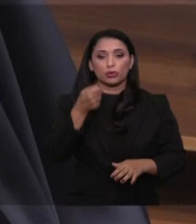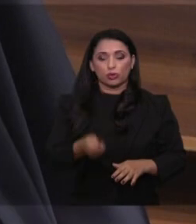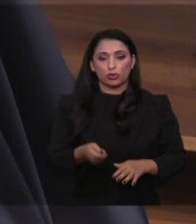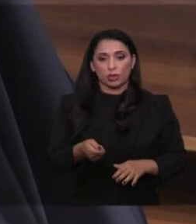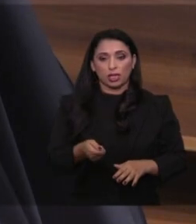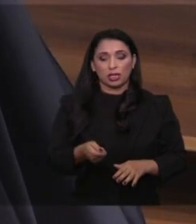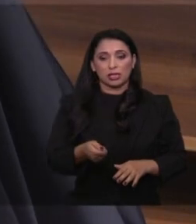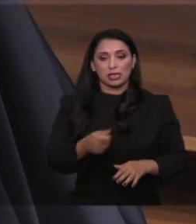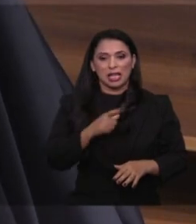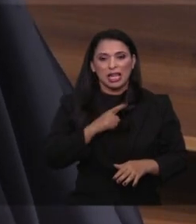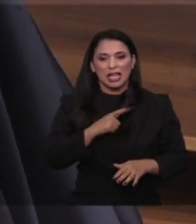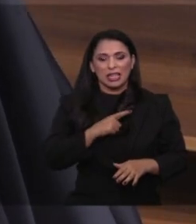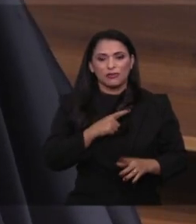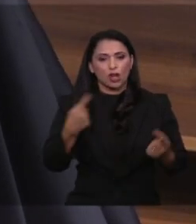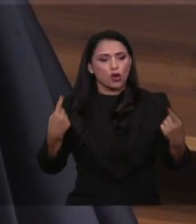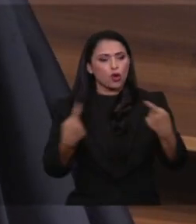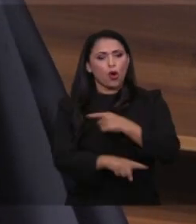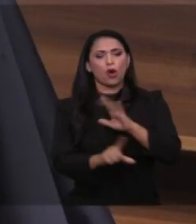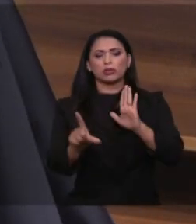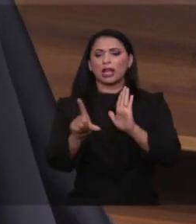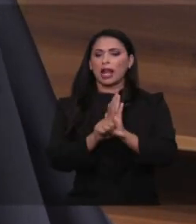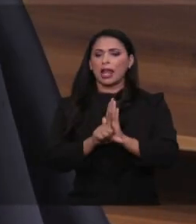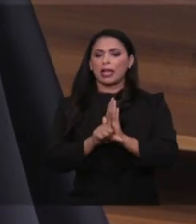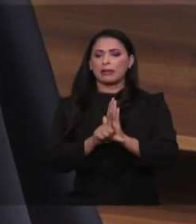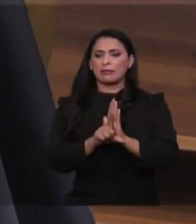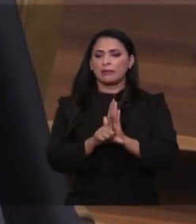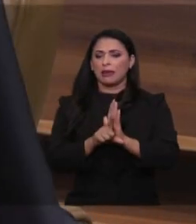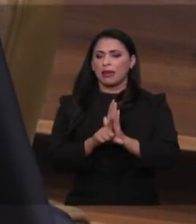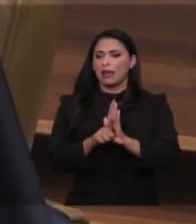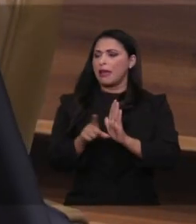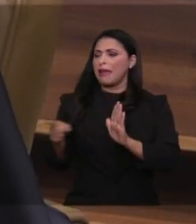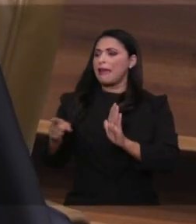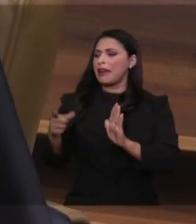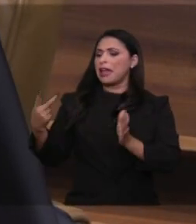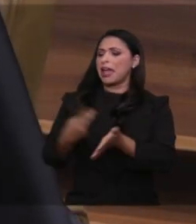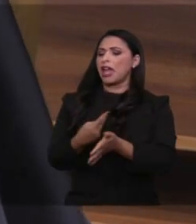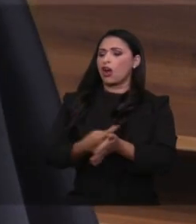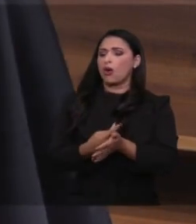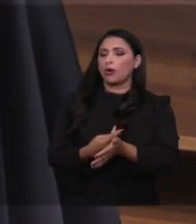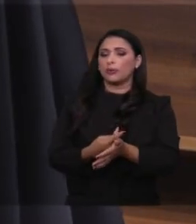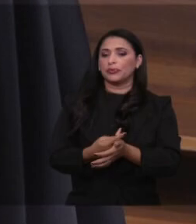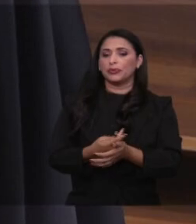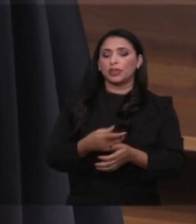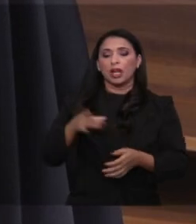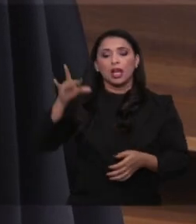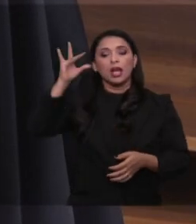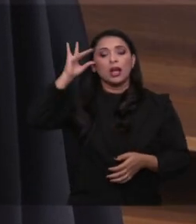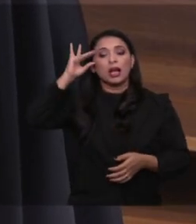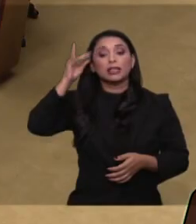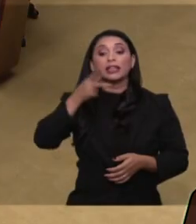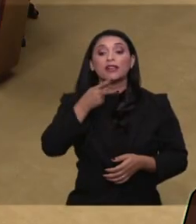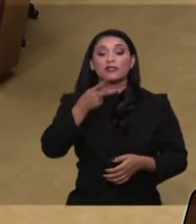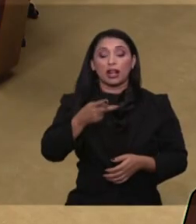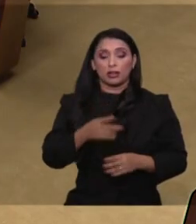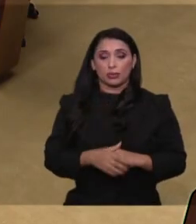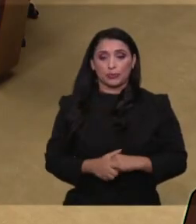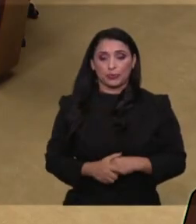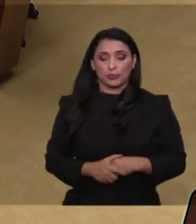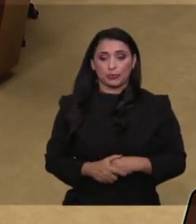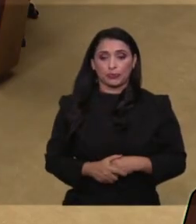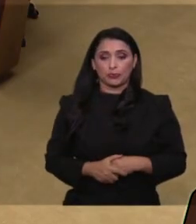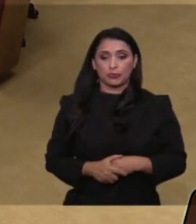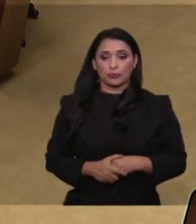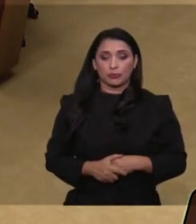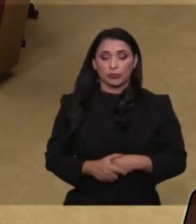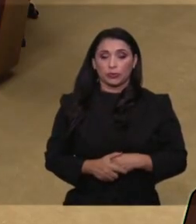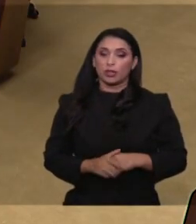que ele cometeu um ilícito na comunidade conjugal. Se me permite uma parte, ministro Toffoli. Nesse ponto,